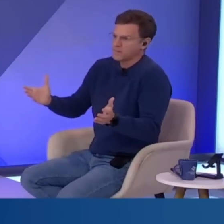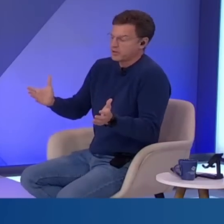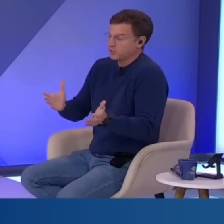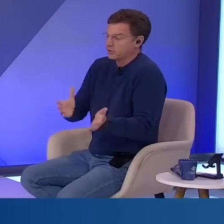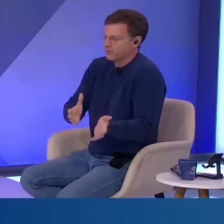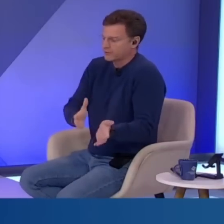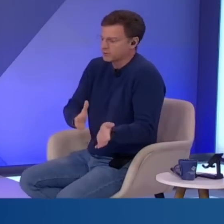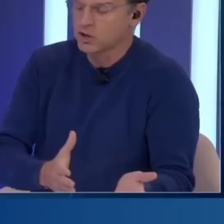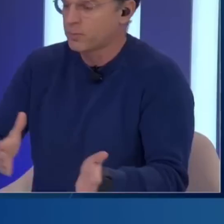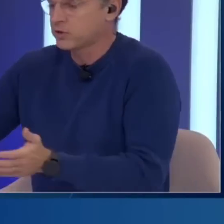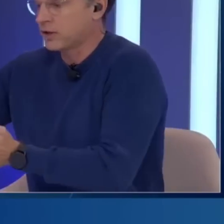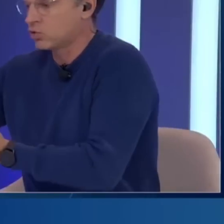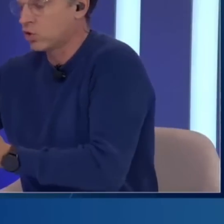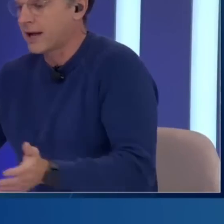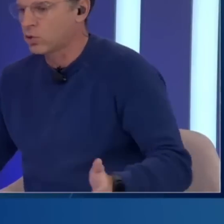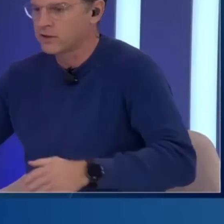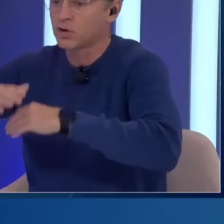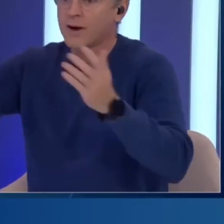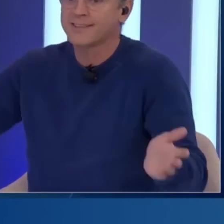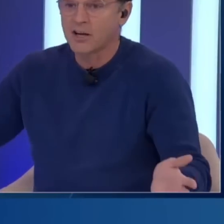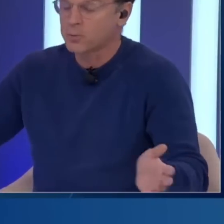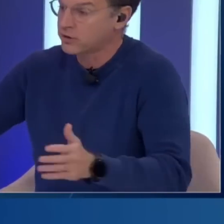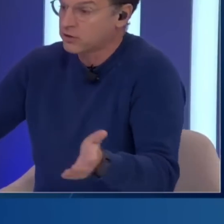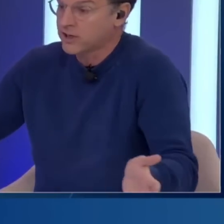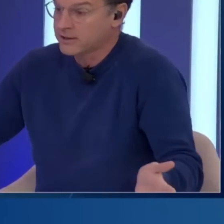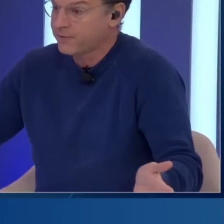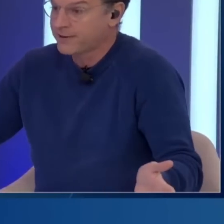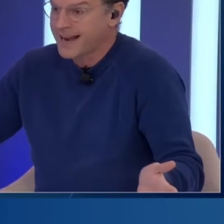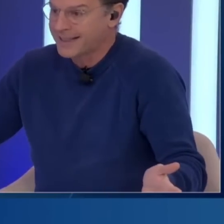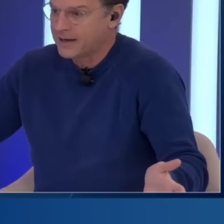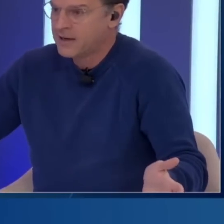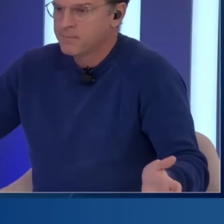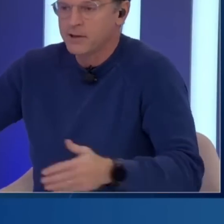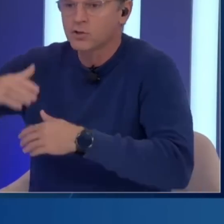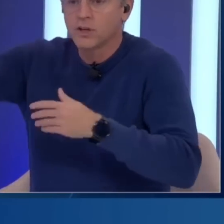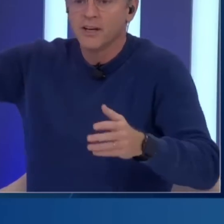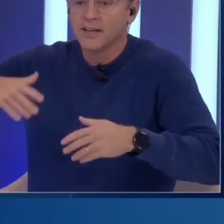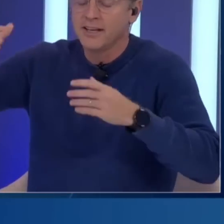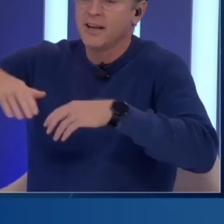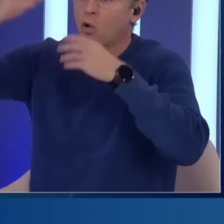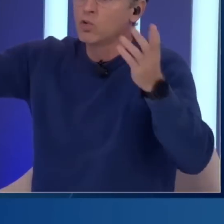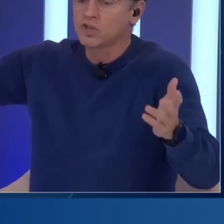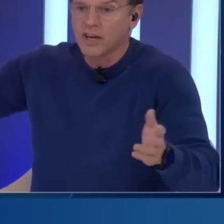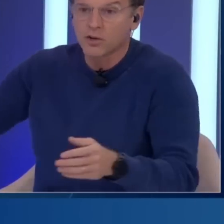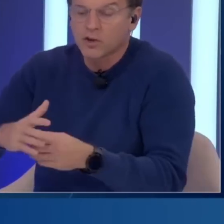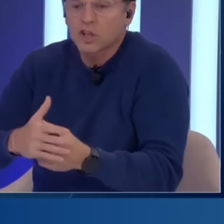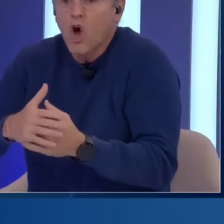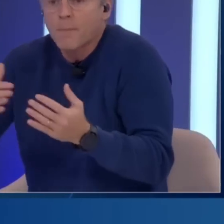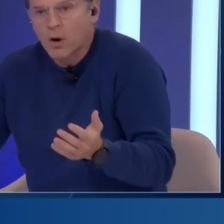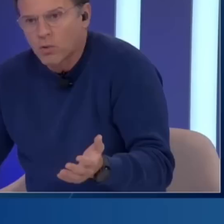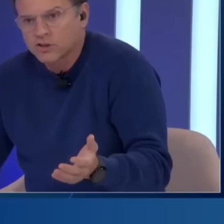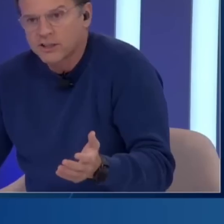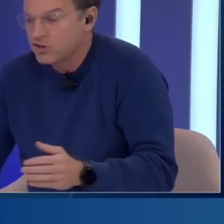isso. Gente, nossa inflação 5%, juro 14%, são quase 10% que você ganha sem fazer nada. Isso, em alguns anos,